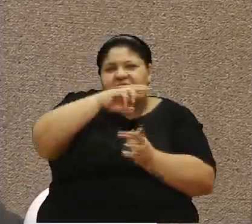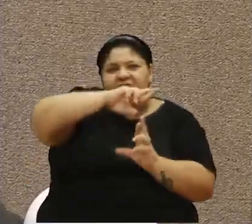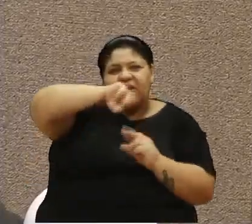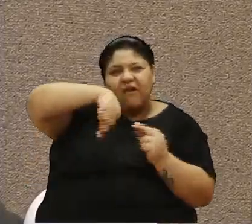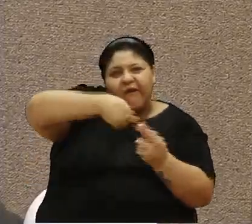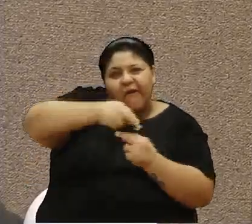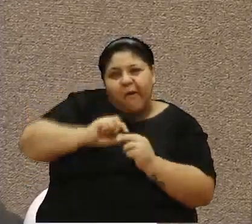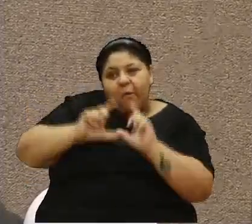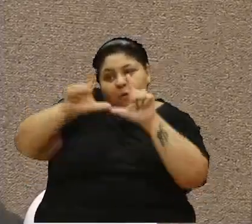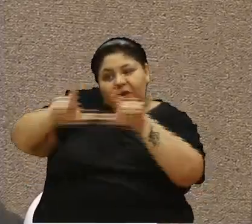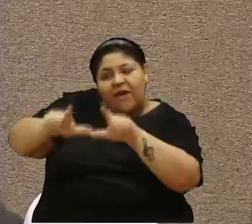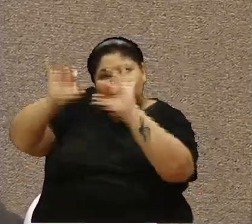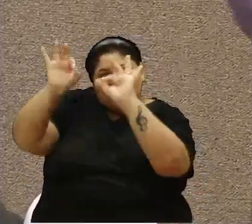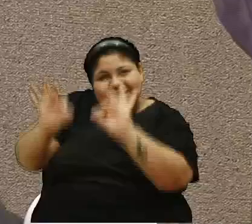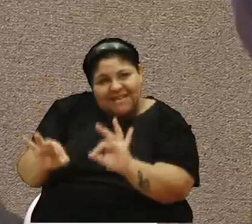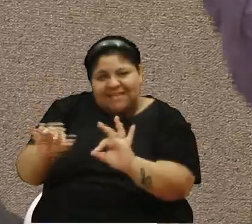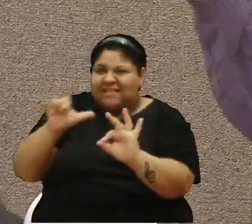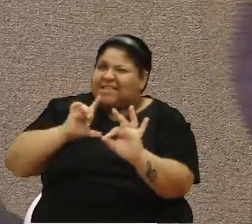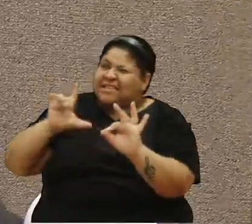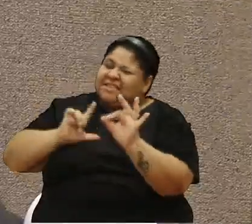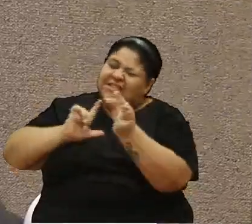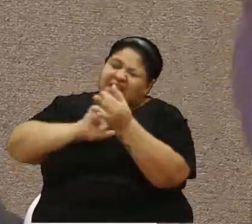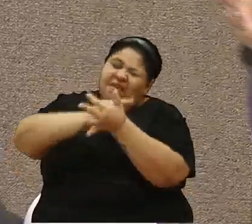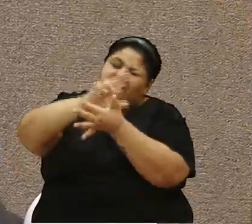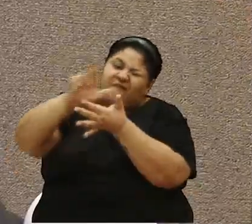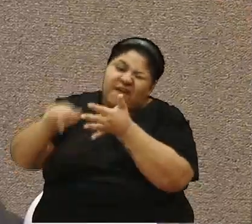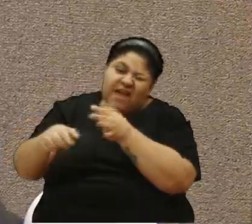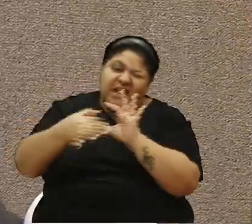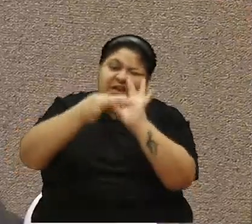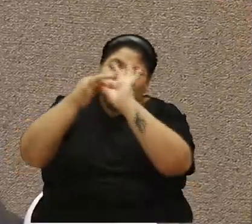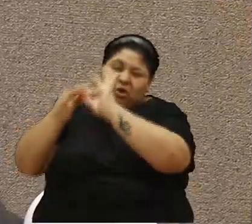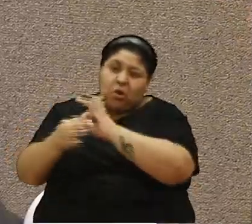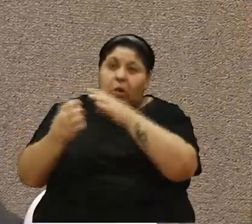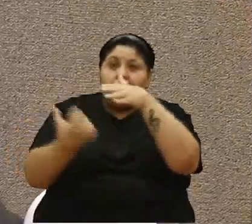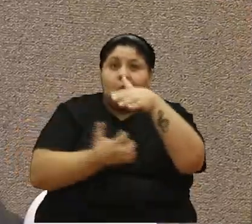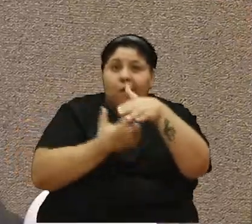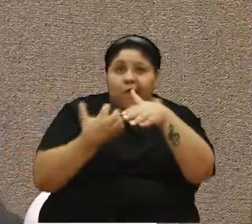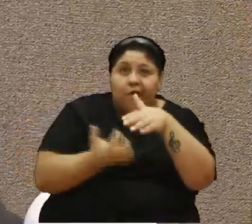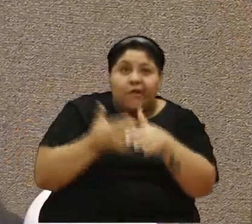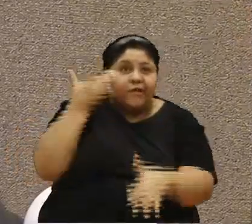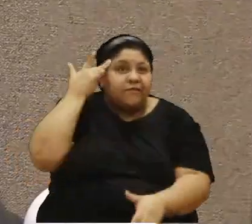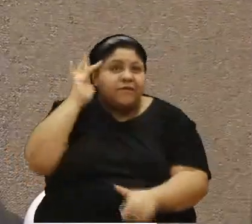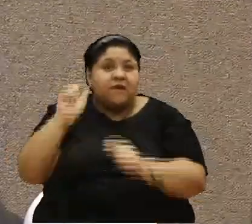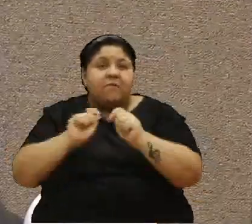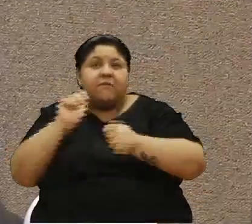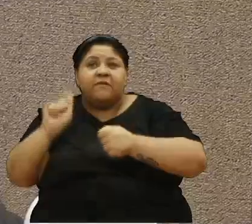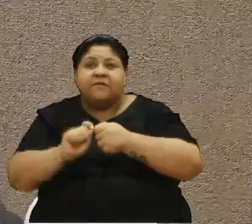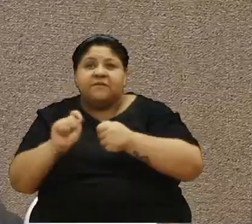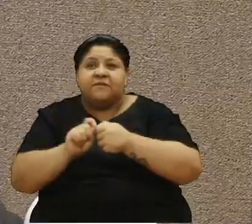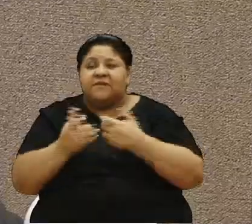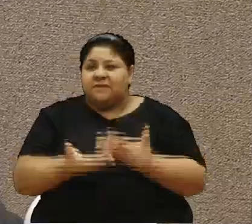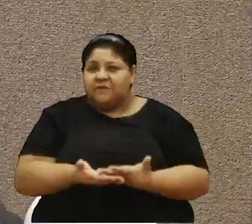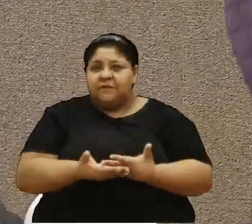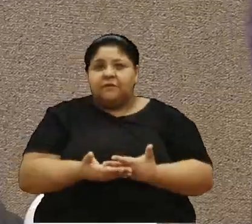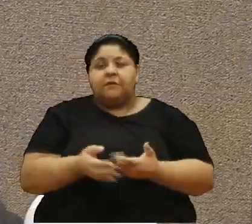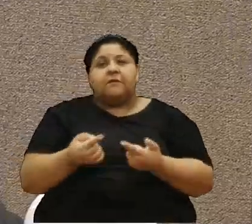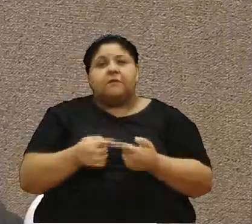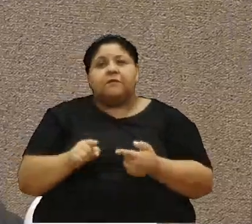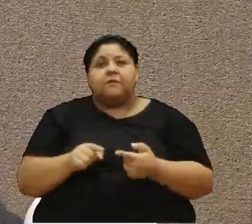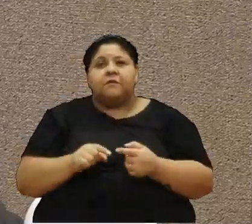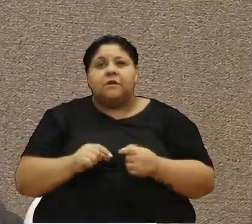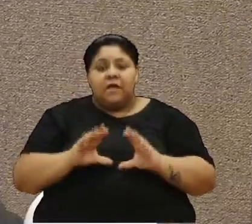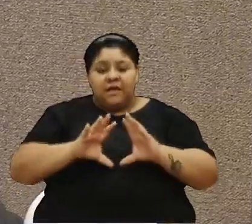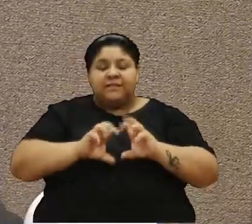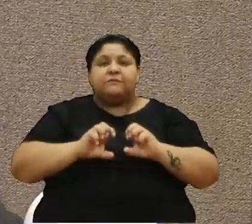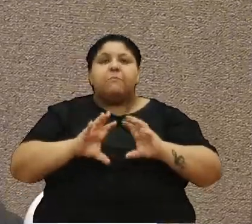para o local correto. Tem várias parcerias com várias empresas. Aquilo que a gente não sabe o que fazer, aliás, nem deveria usar, mas ainda usa. Esponja,